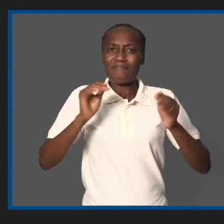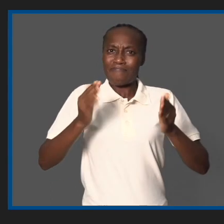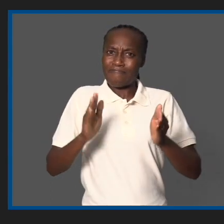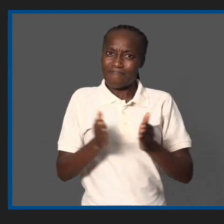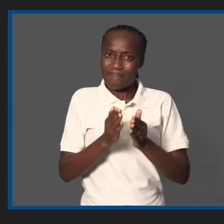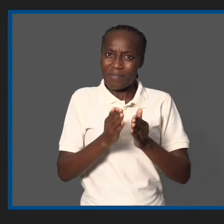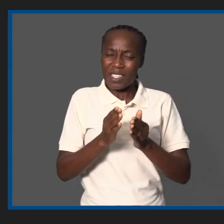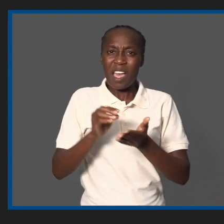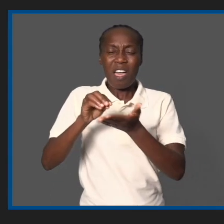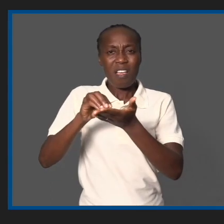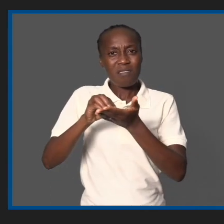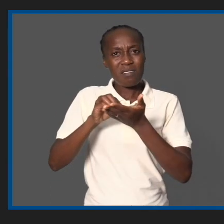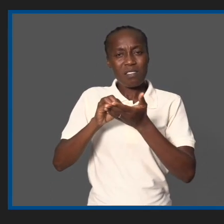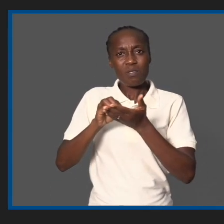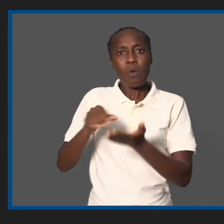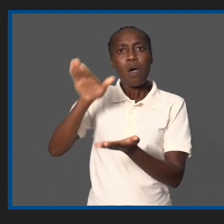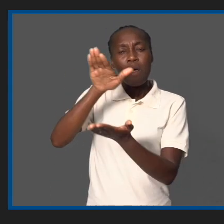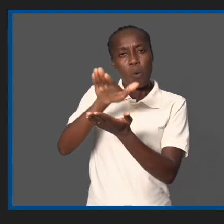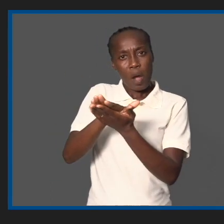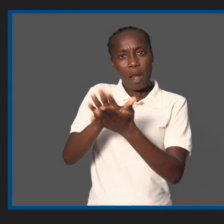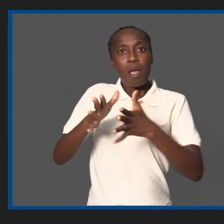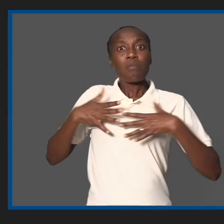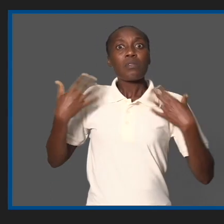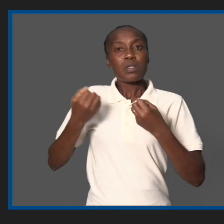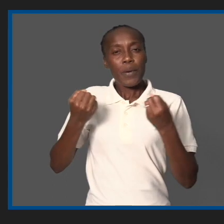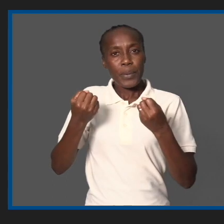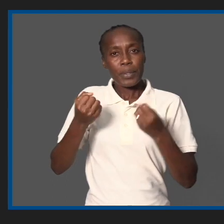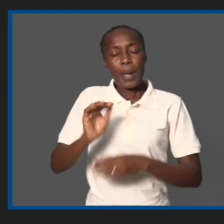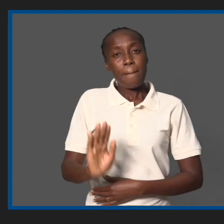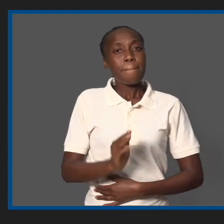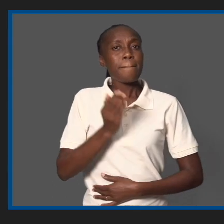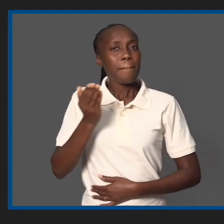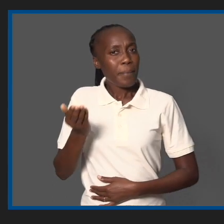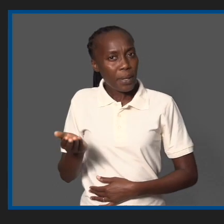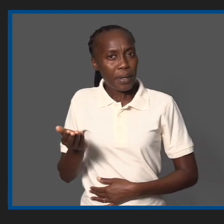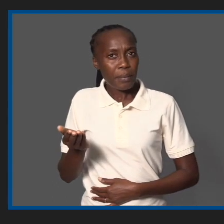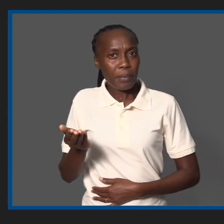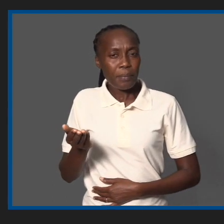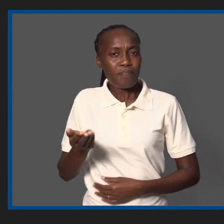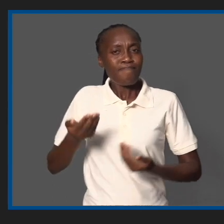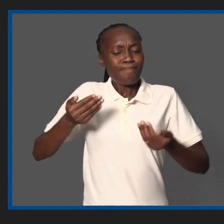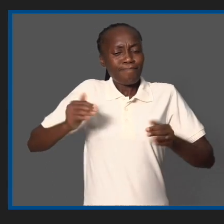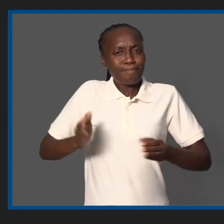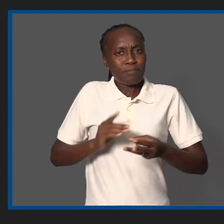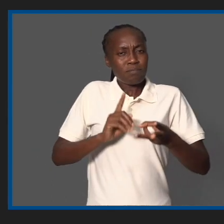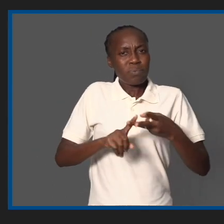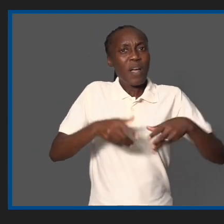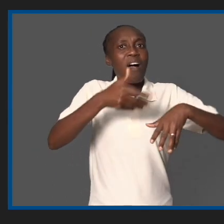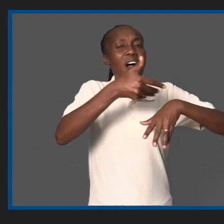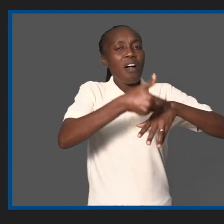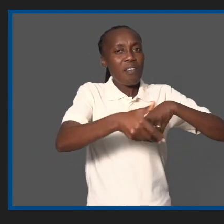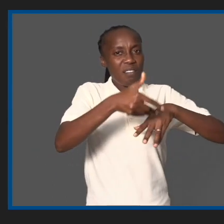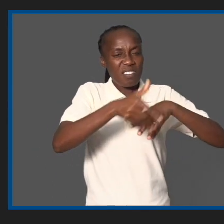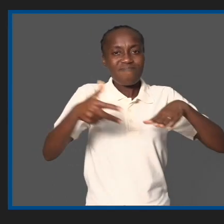desigualidade de acesso aos serviços de saúde, para acabar a